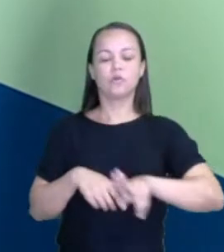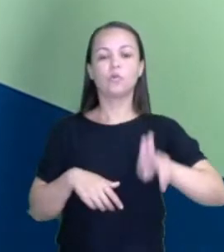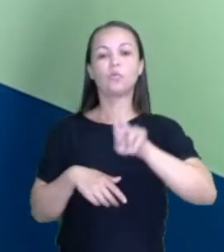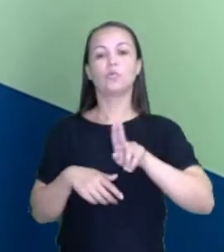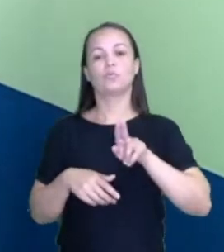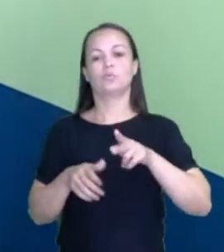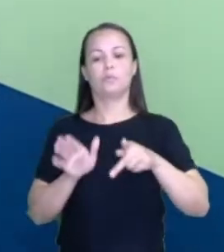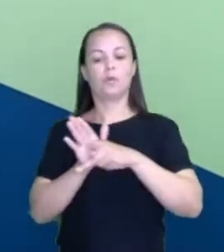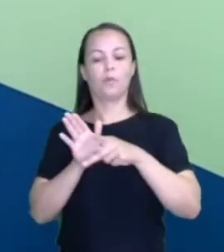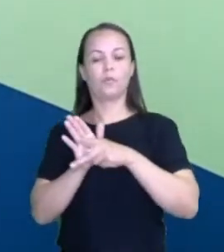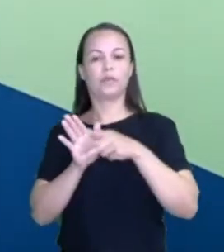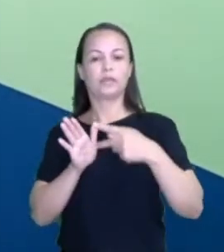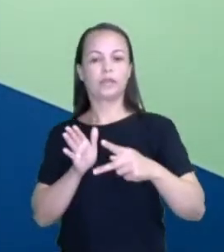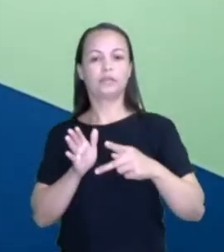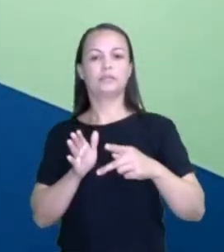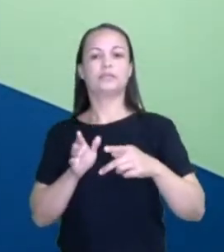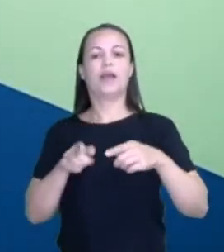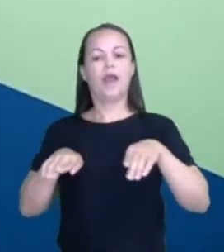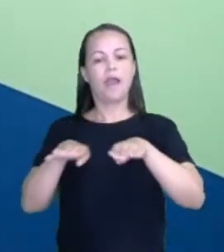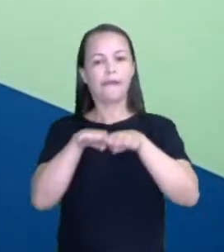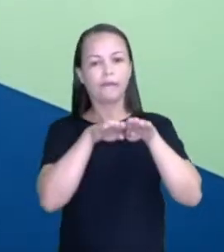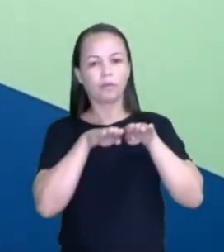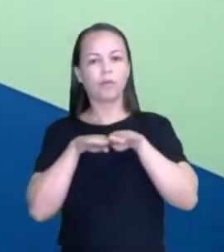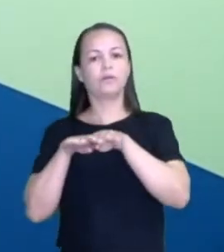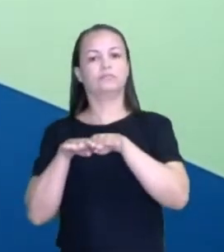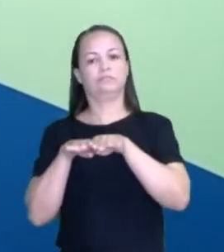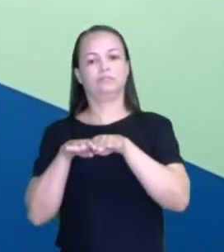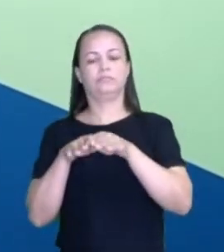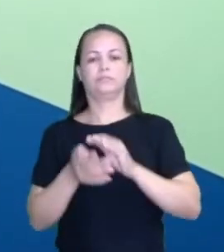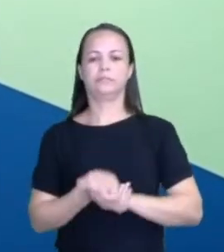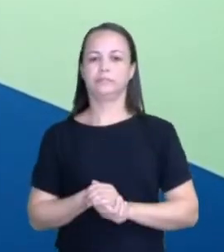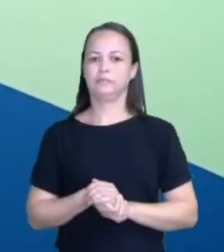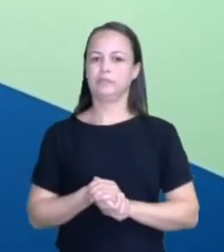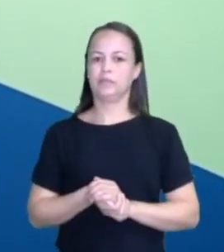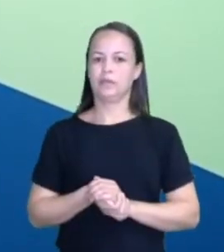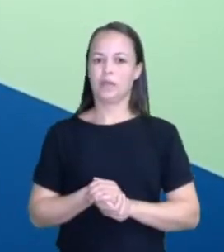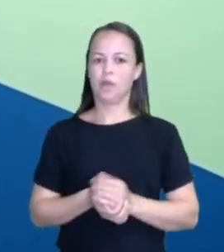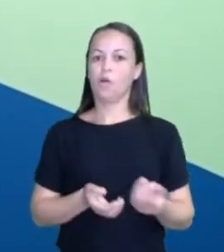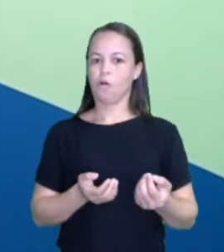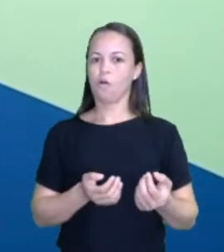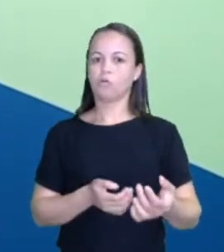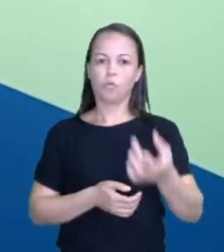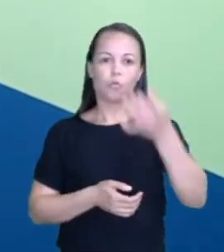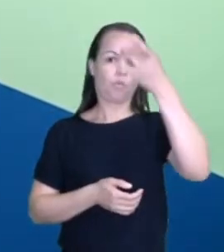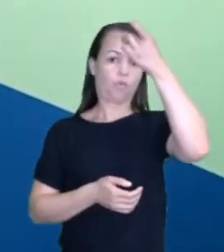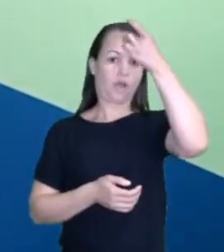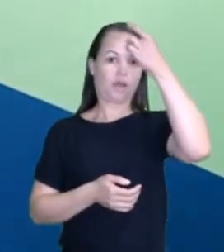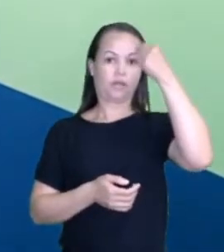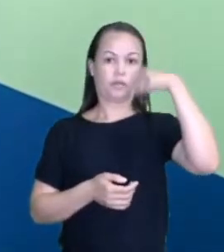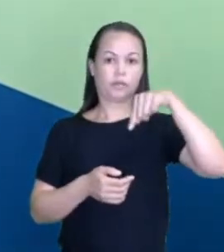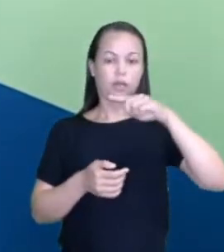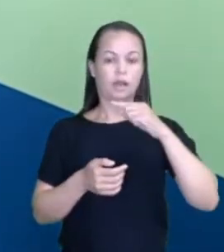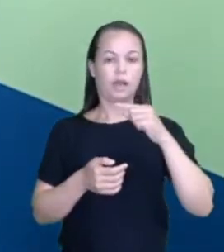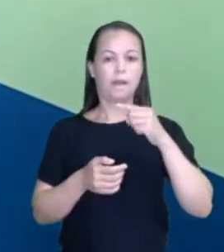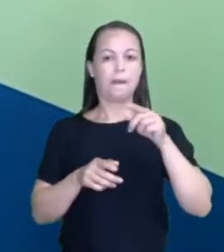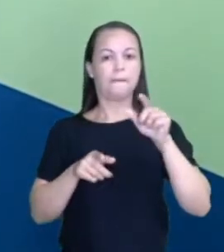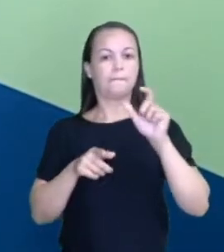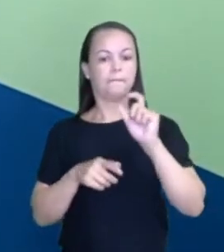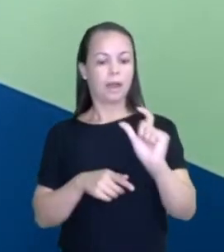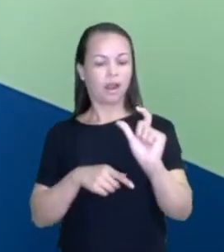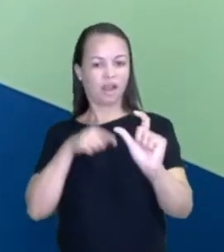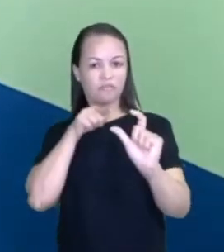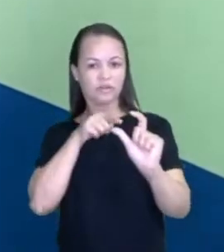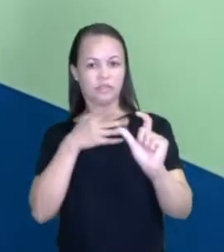das propriedades da igualdade, tá certo? Guarde essa palavrinha aqui, ó.